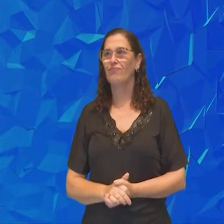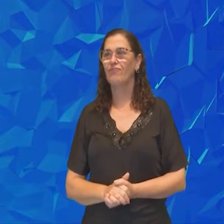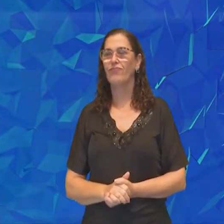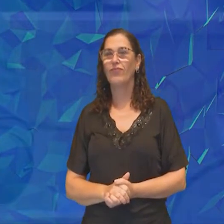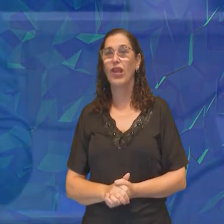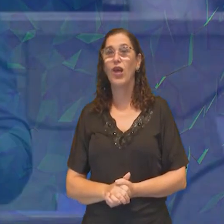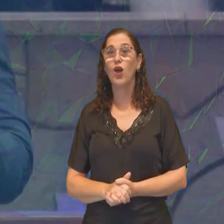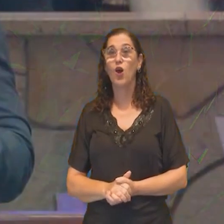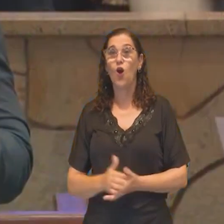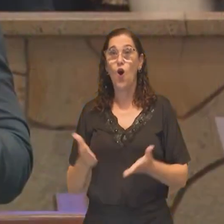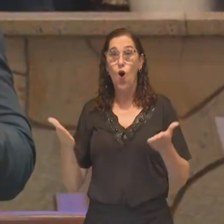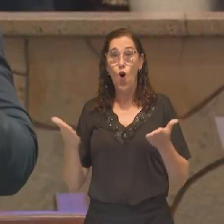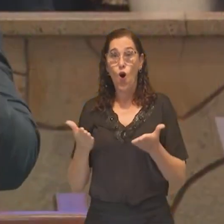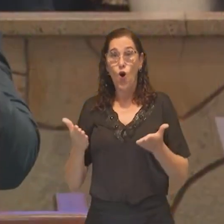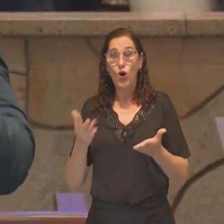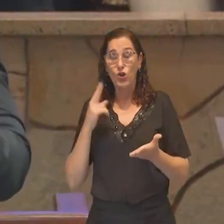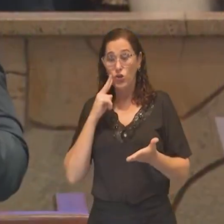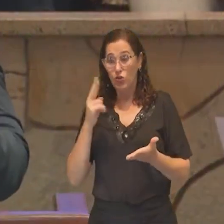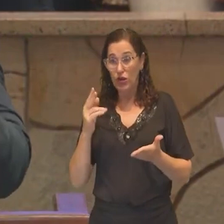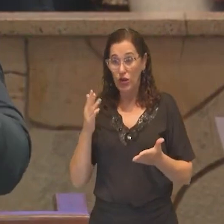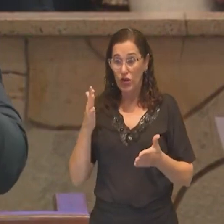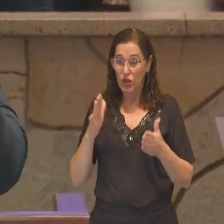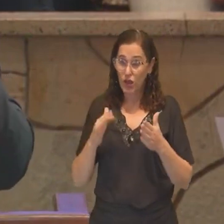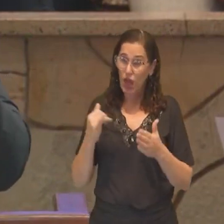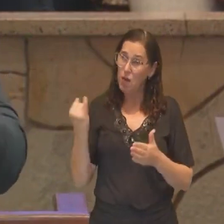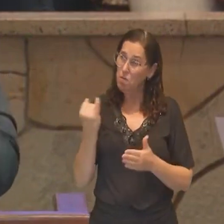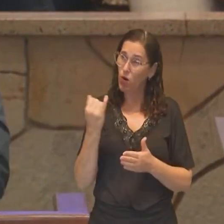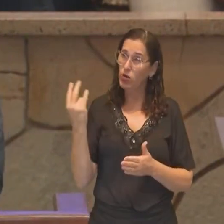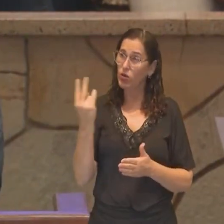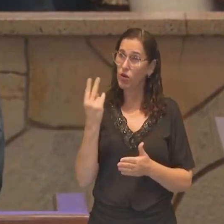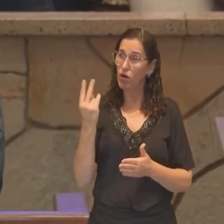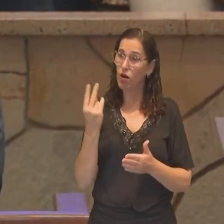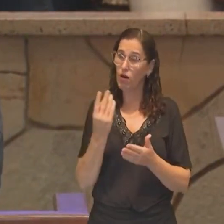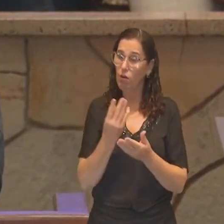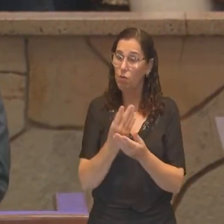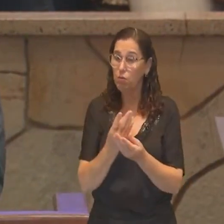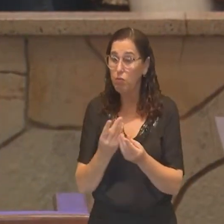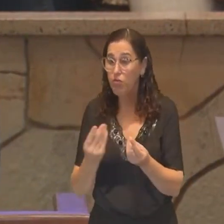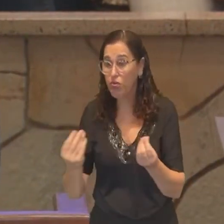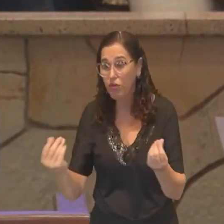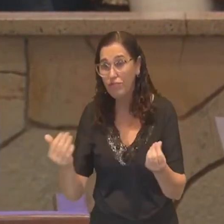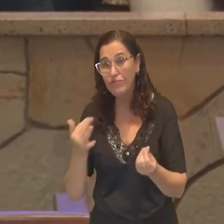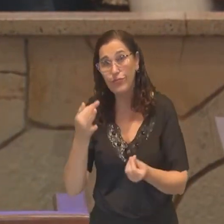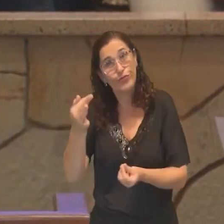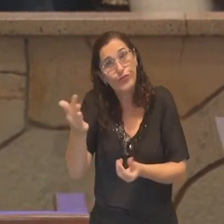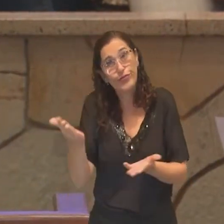Aquilo que hoje nós consideramos de algum valor, um dia ele vai passar.